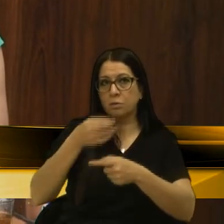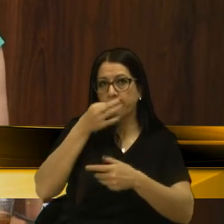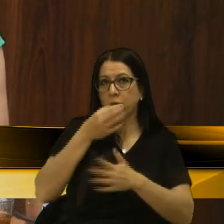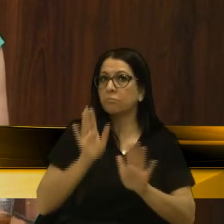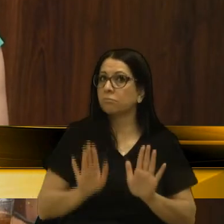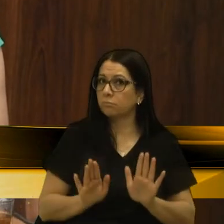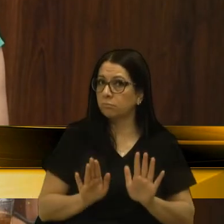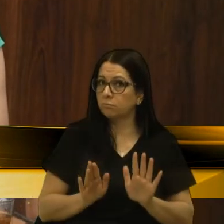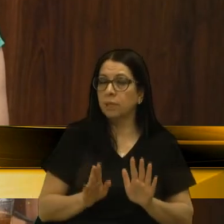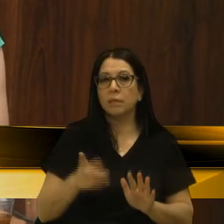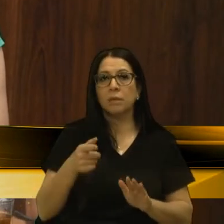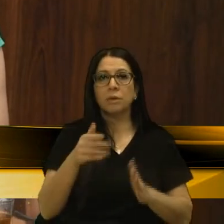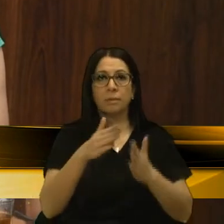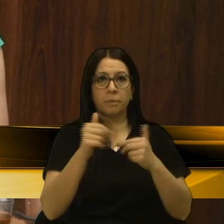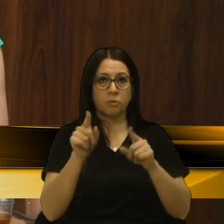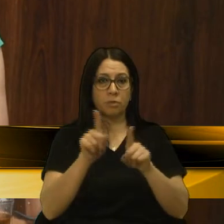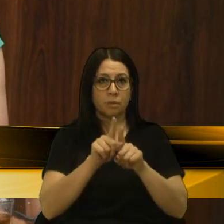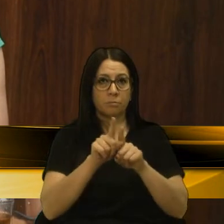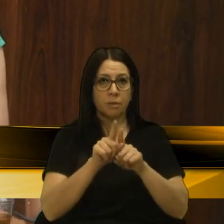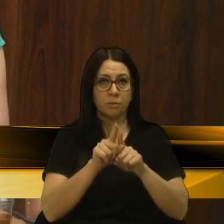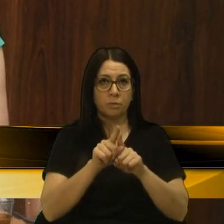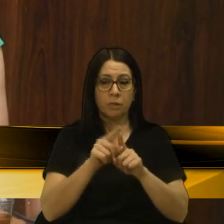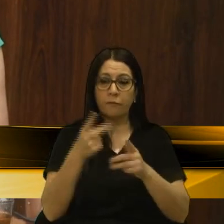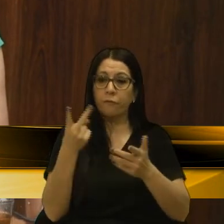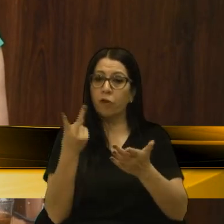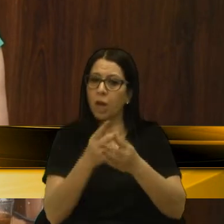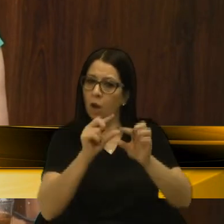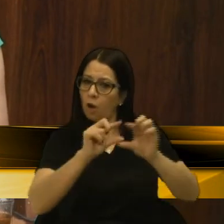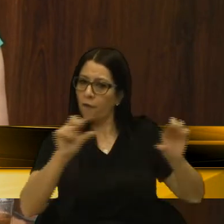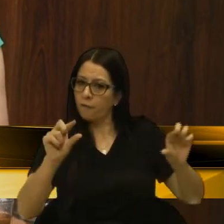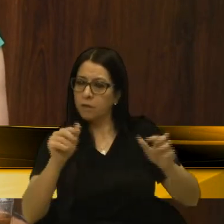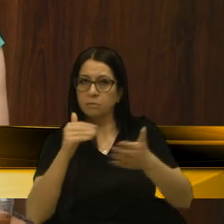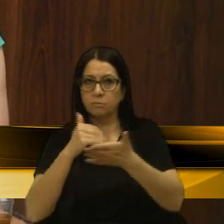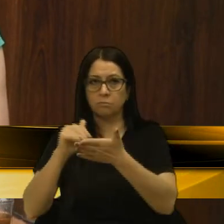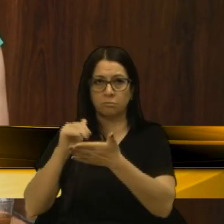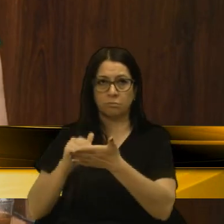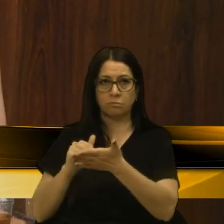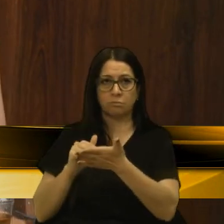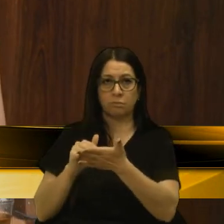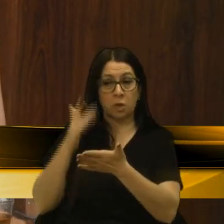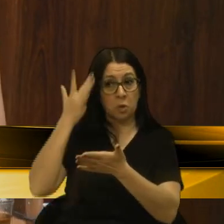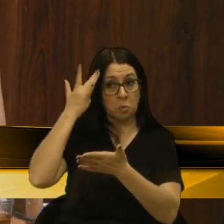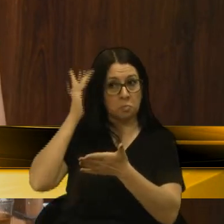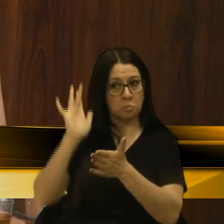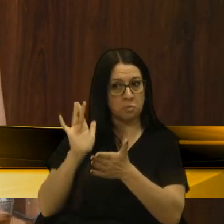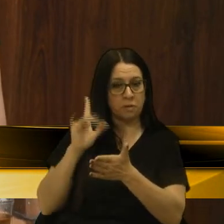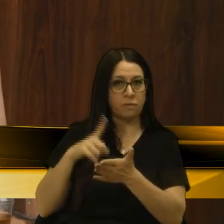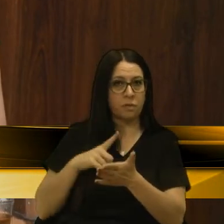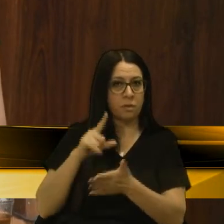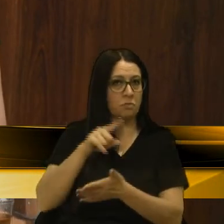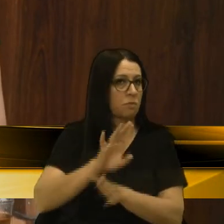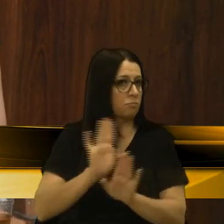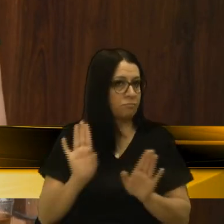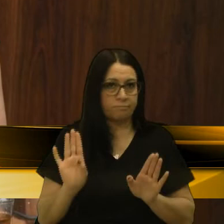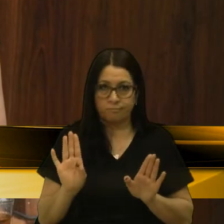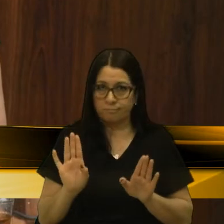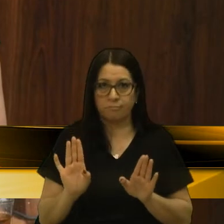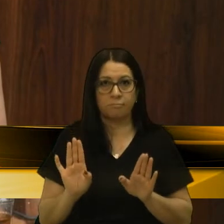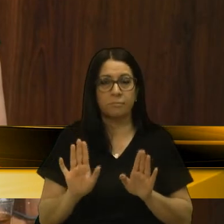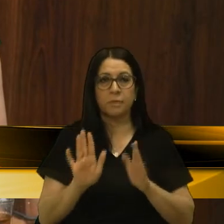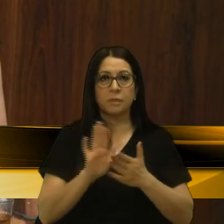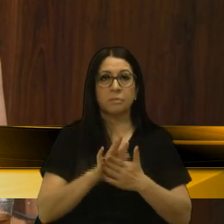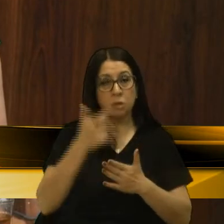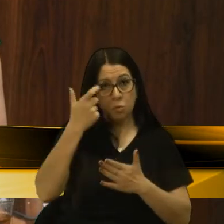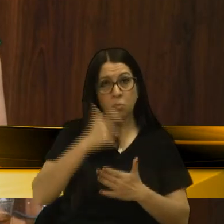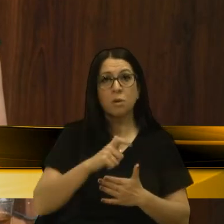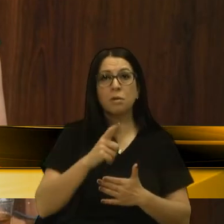posicionamento. Então, ela pediu, inclusive, correção da frase para o secretário, né? Não sei se vai sair, se não vai. Mas eu